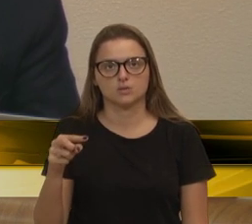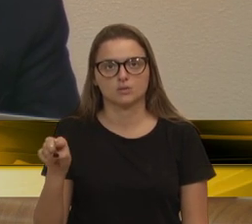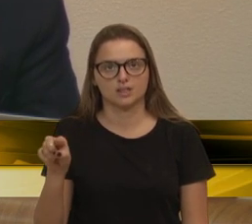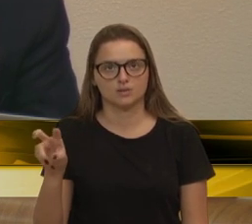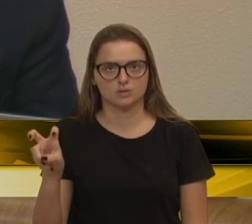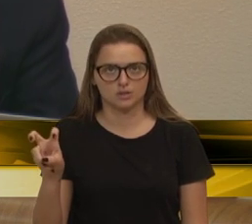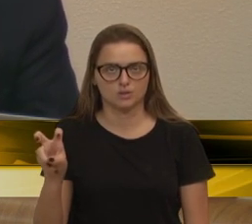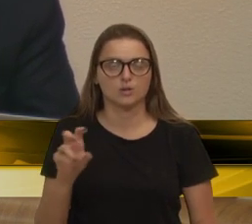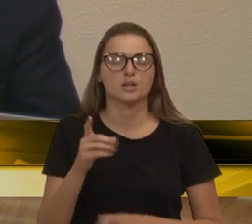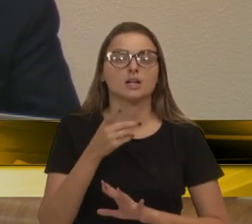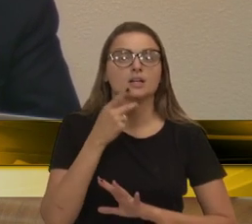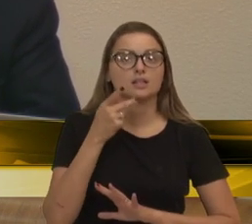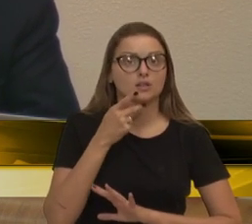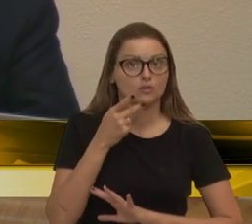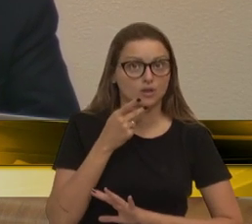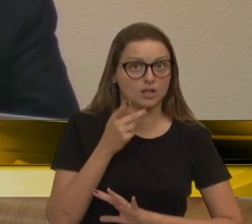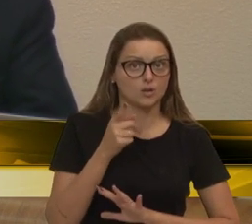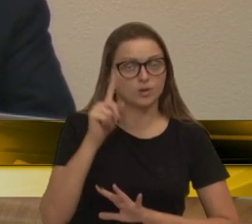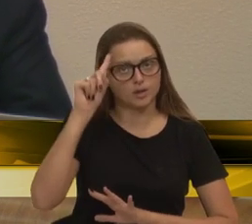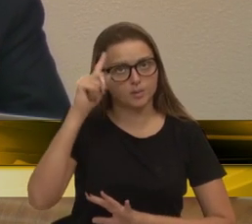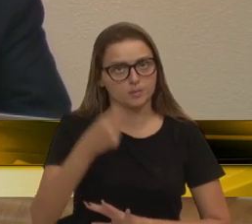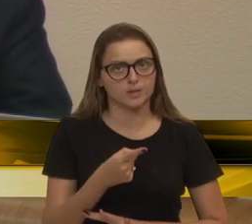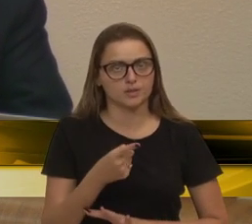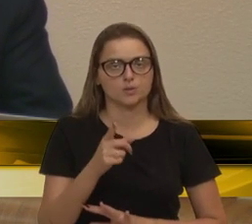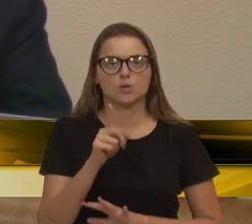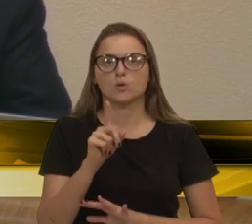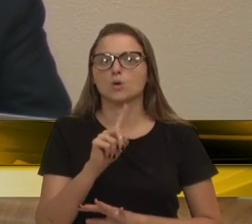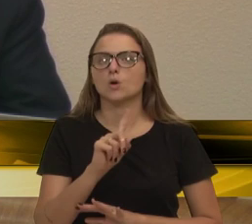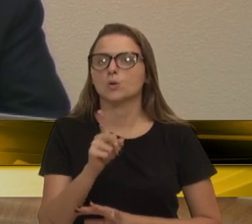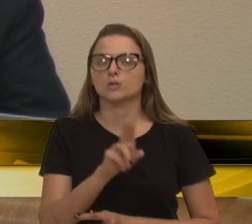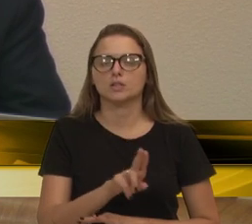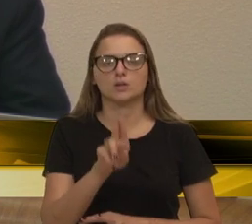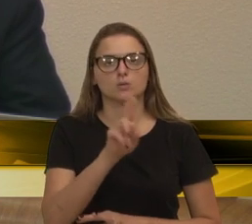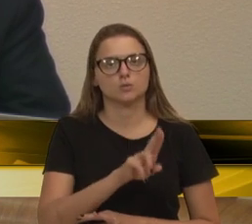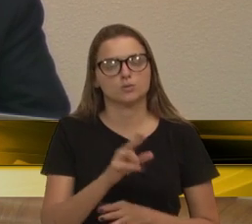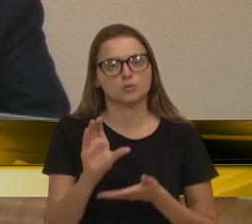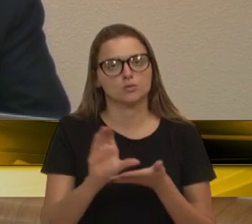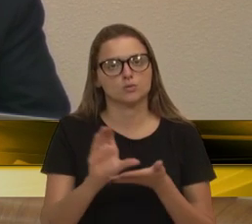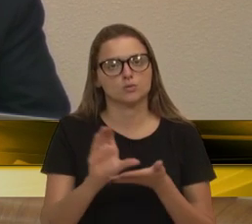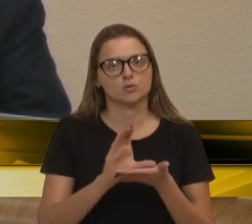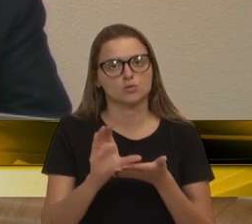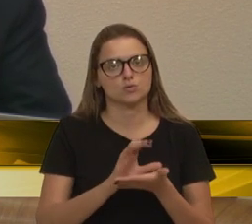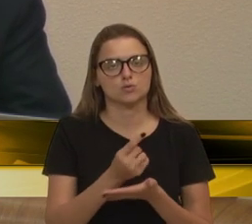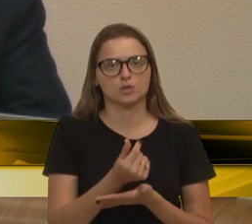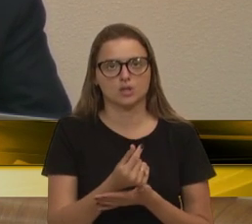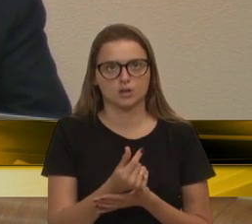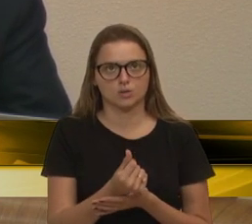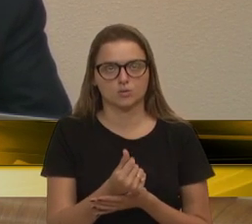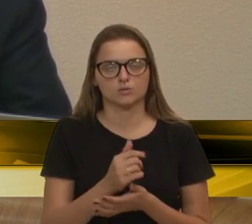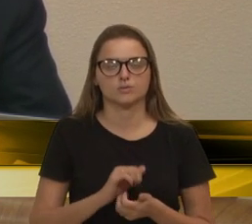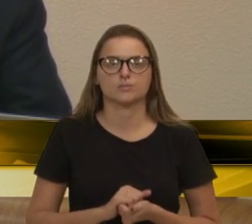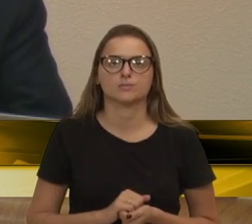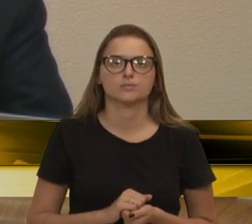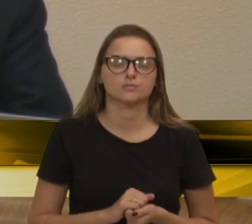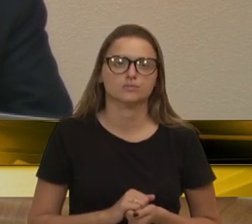2428-13/000175-5, que decretou e determinou o sequestro de verba orçamentária para julgamento de precatório. Fecha aspas. Teve o